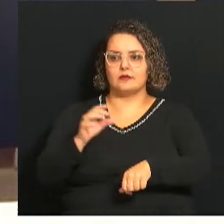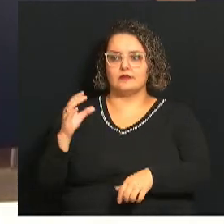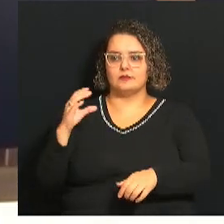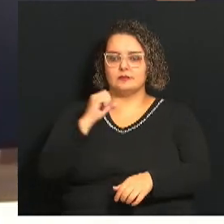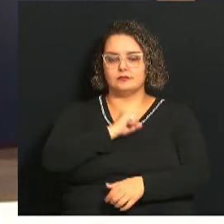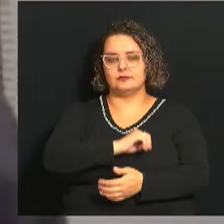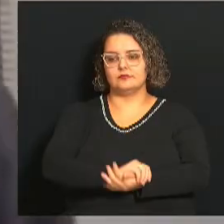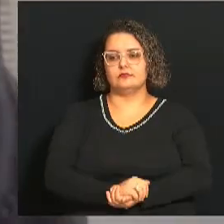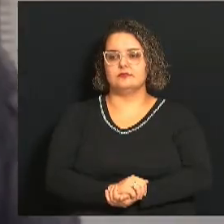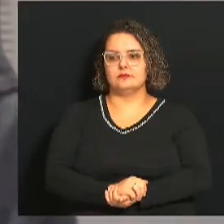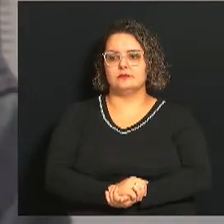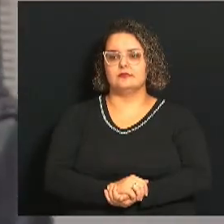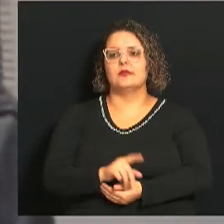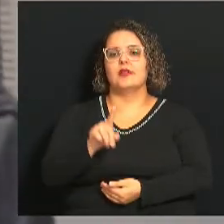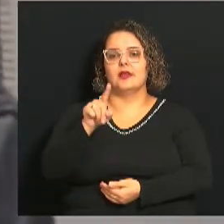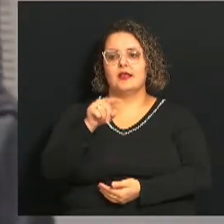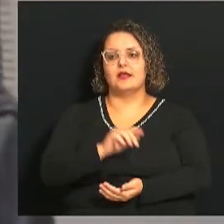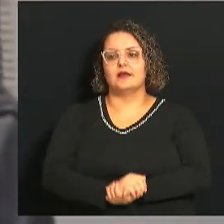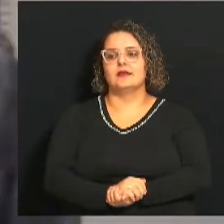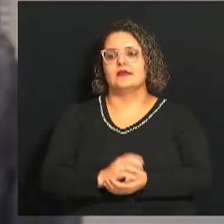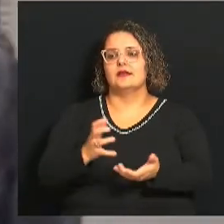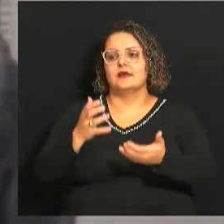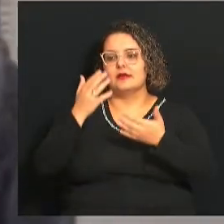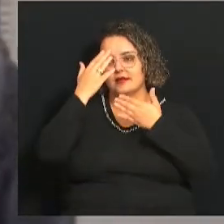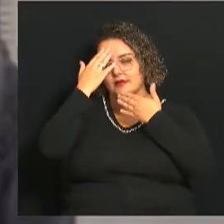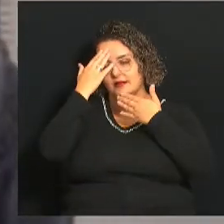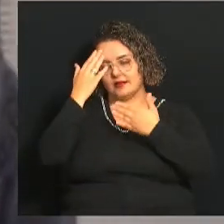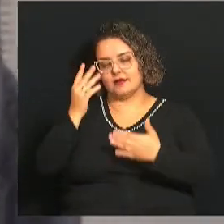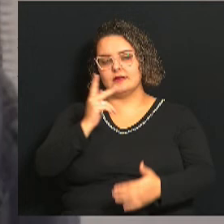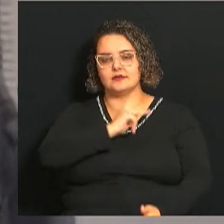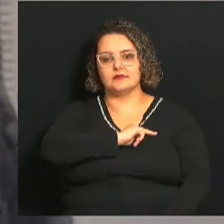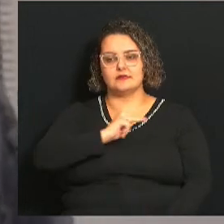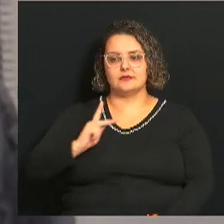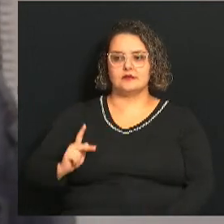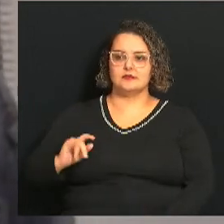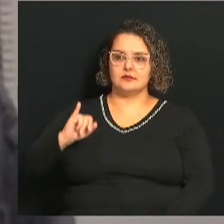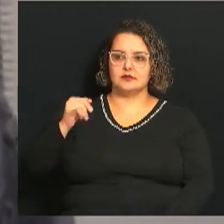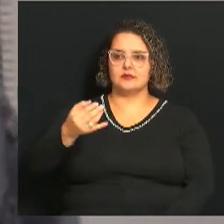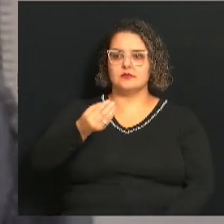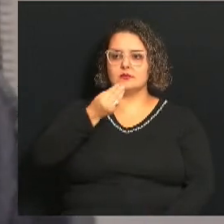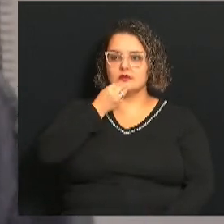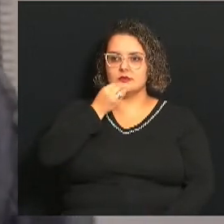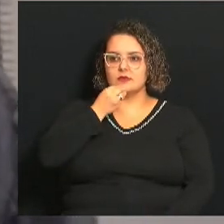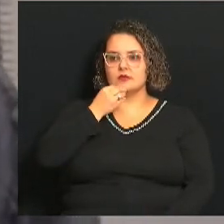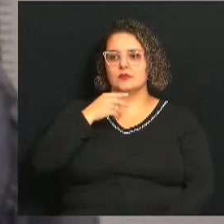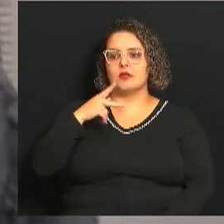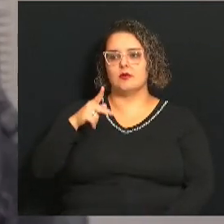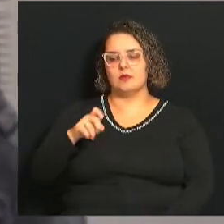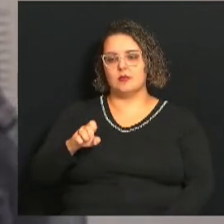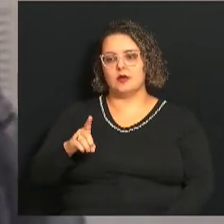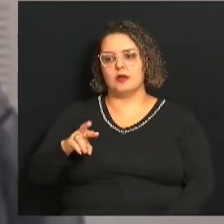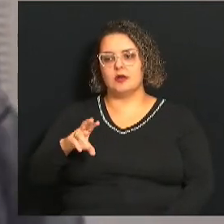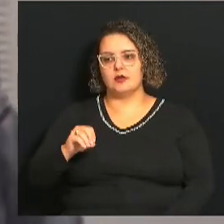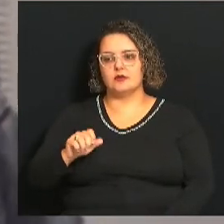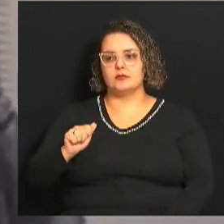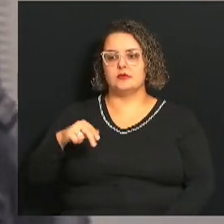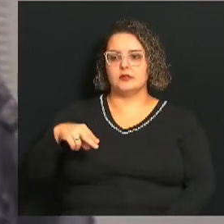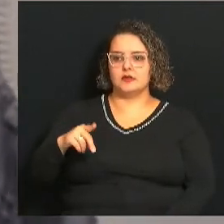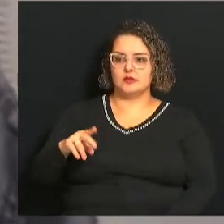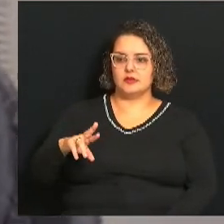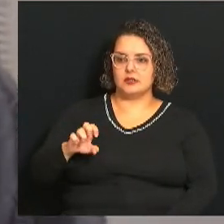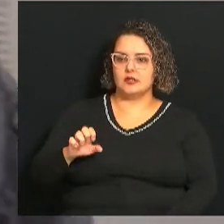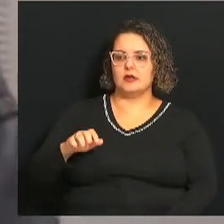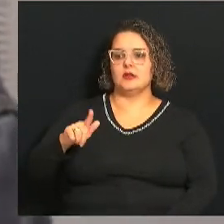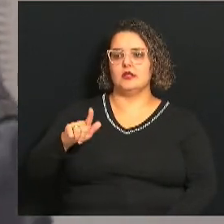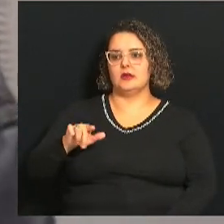mas... Exatamente. Eu quero agradecer, presidente, pela oportunidade aí, ao Pedro, ao André, ao Guilherme e o